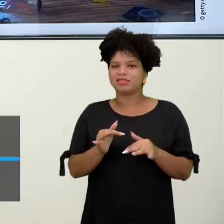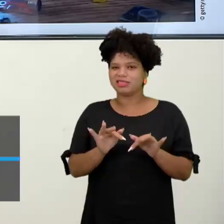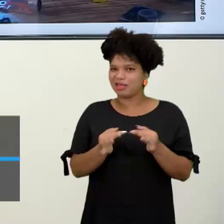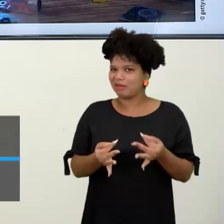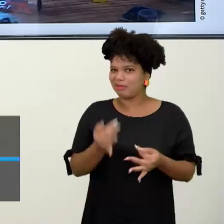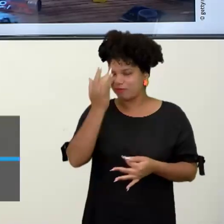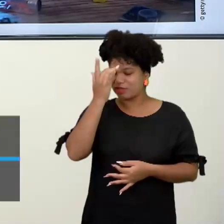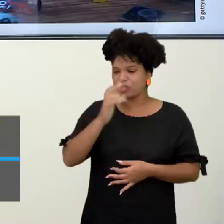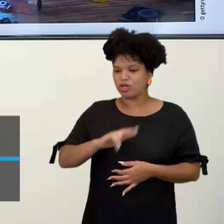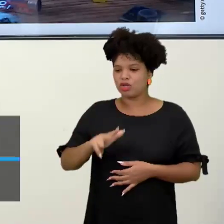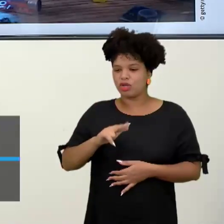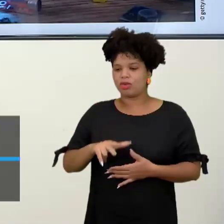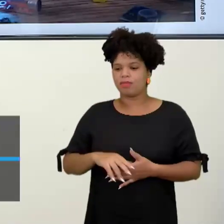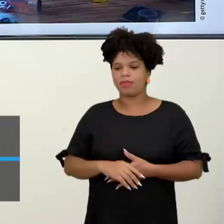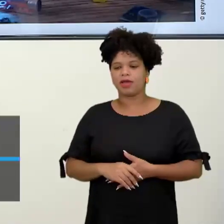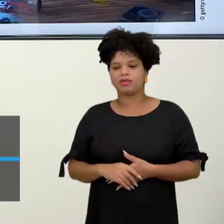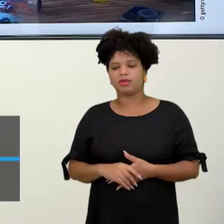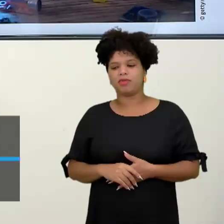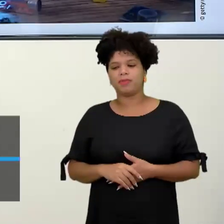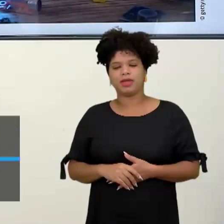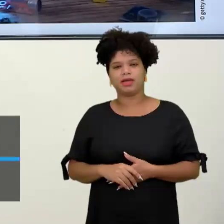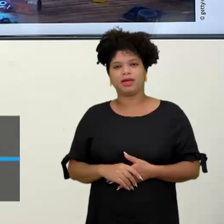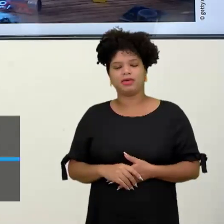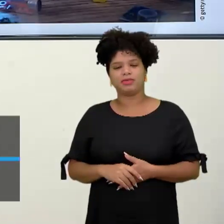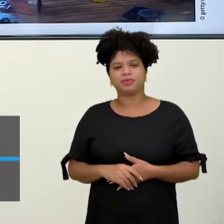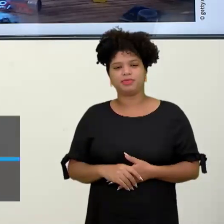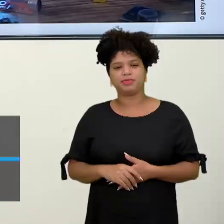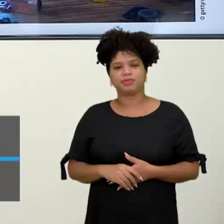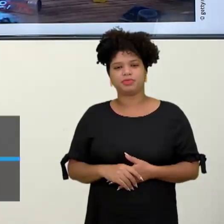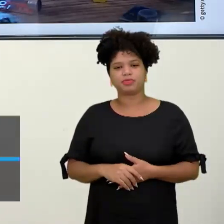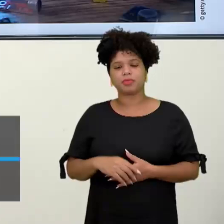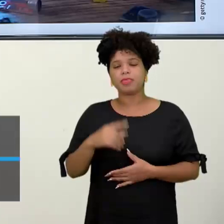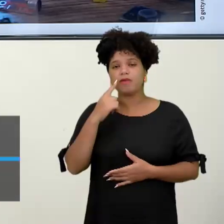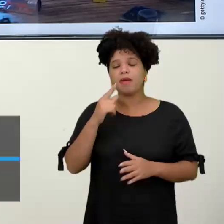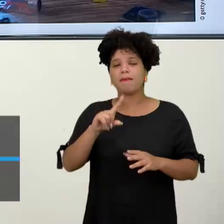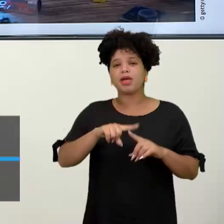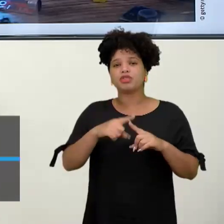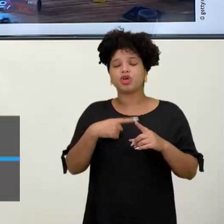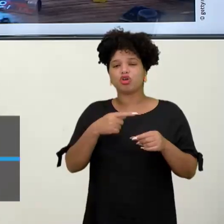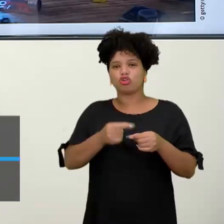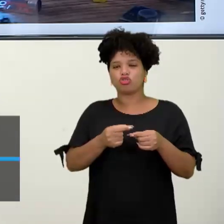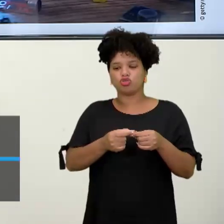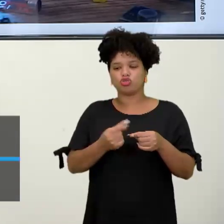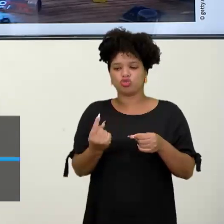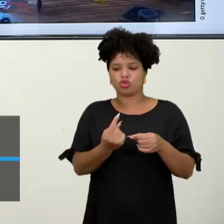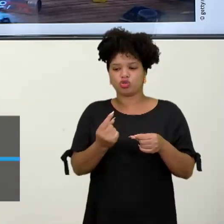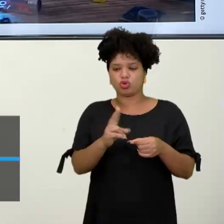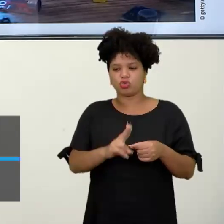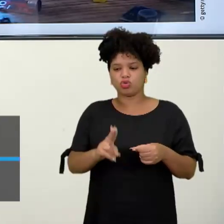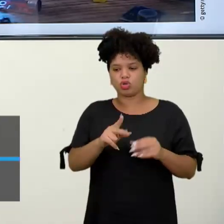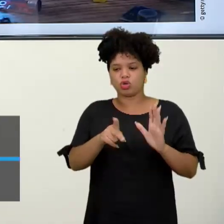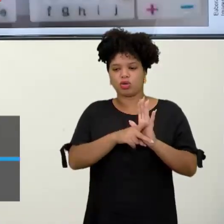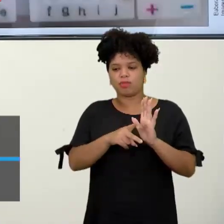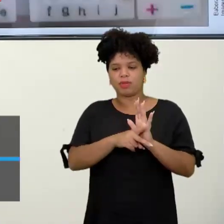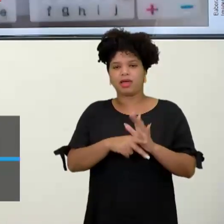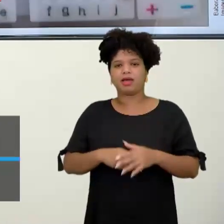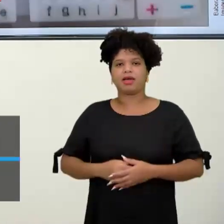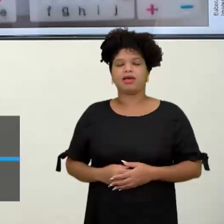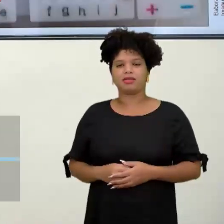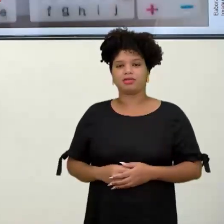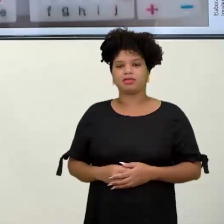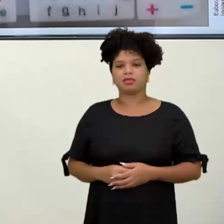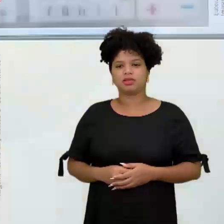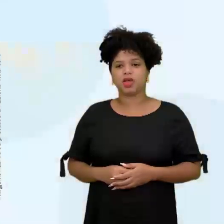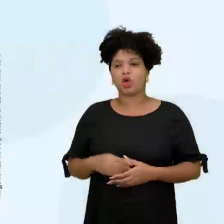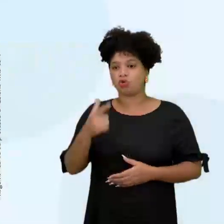tá? E aí, do Arduino, a gente normalmente não usa o Arduino sozinho. Normalmente a gente usa com uma outra coisa, que é